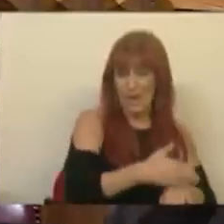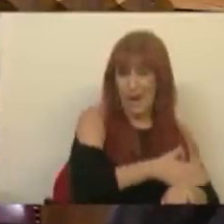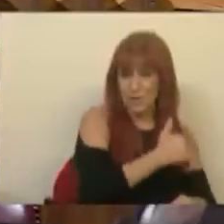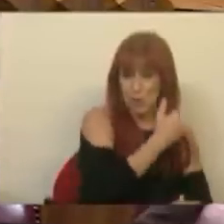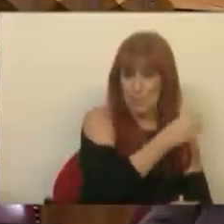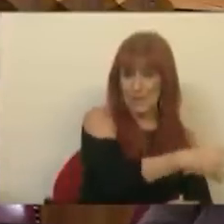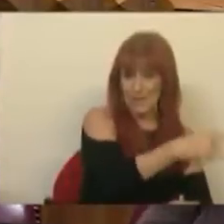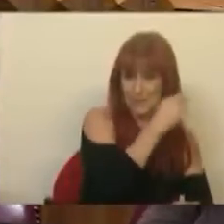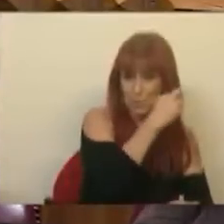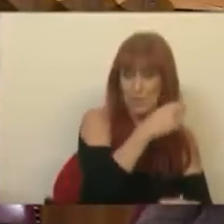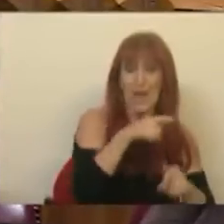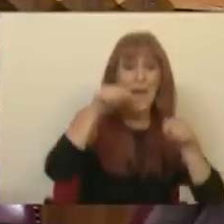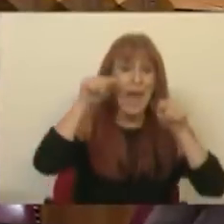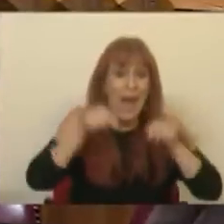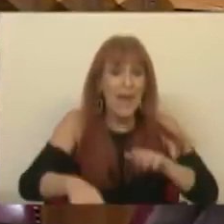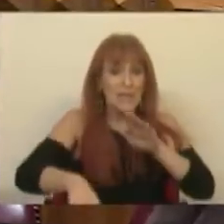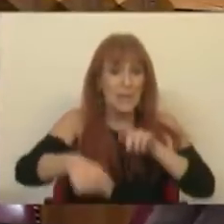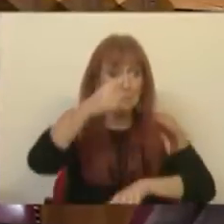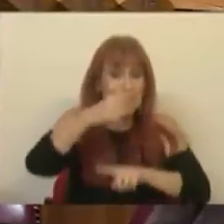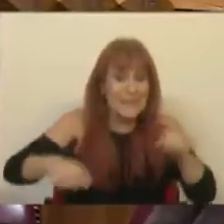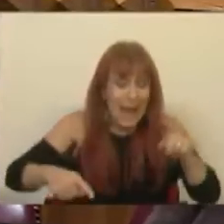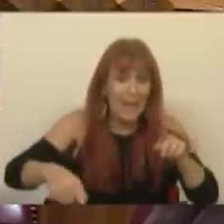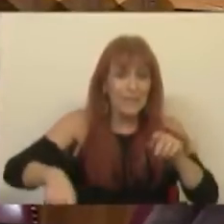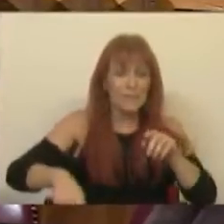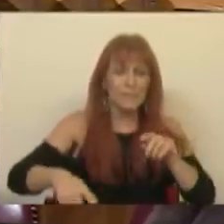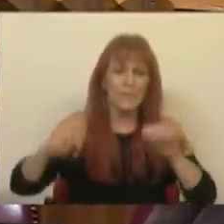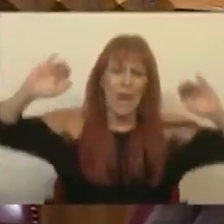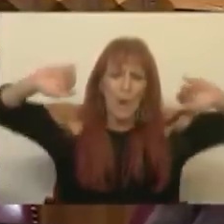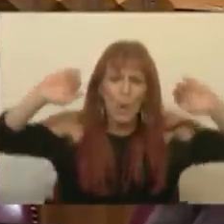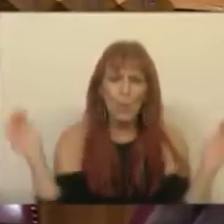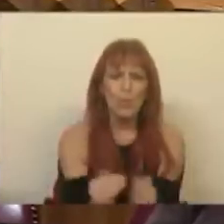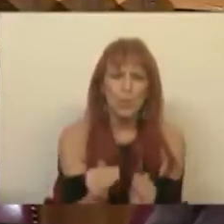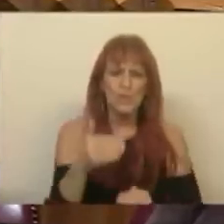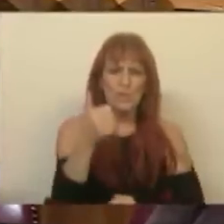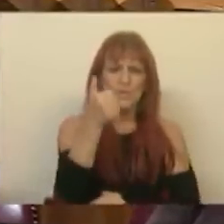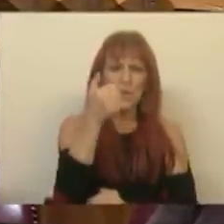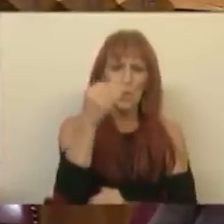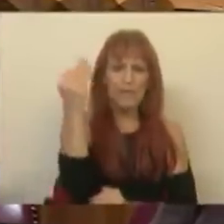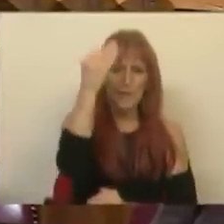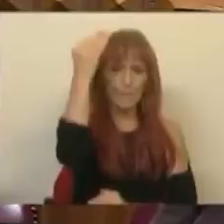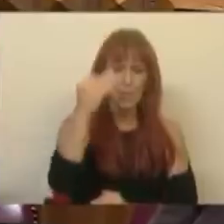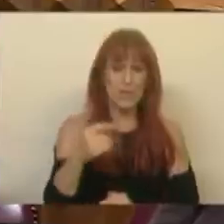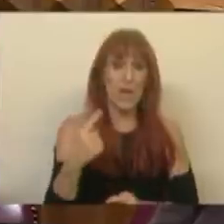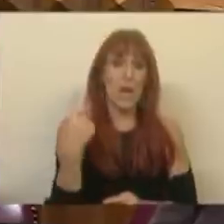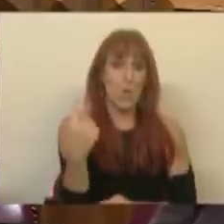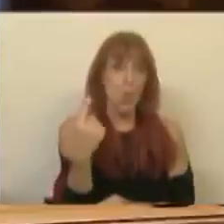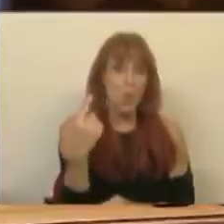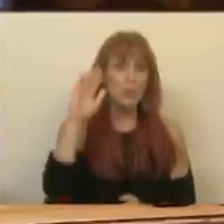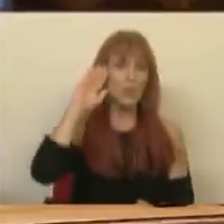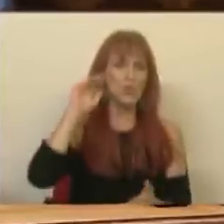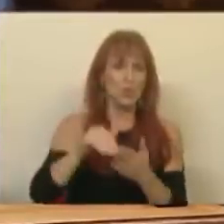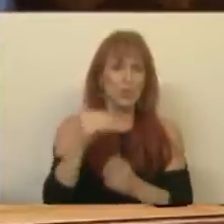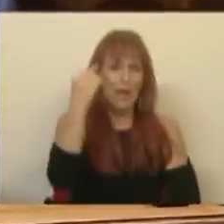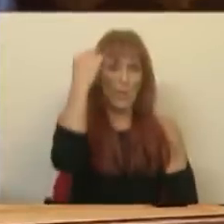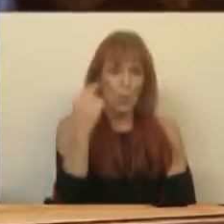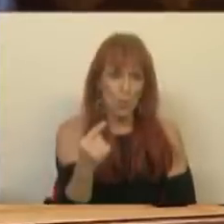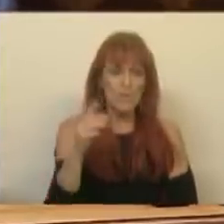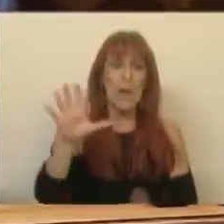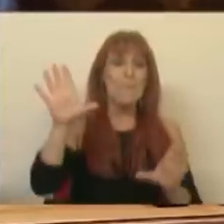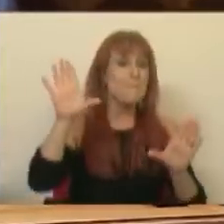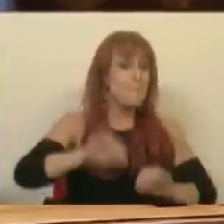2013 e este metade esta redução de 50% é um dos resultados